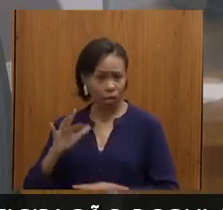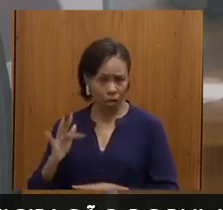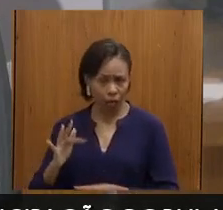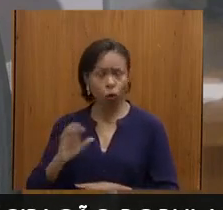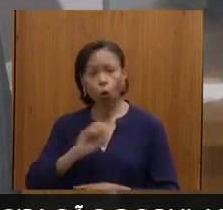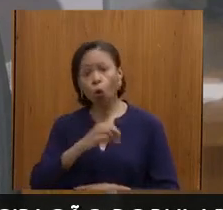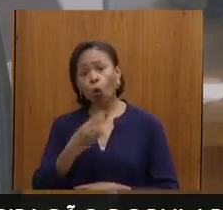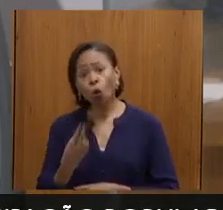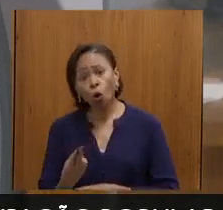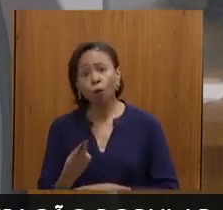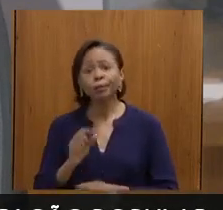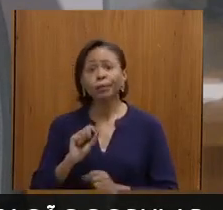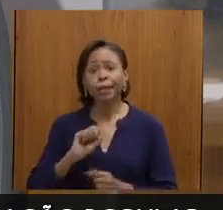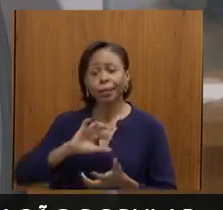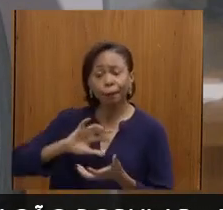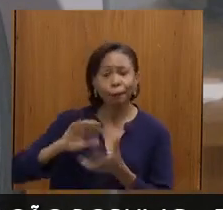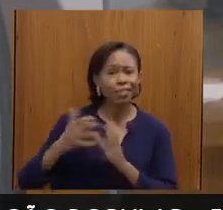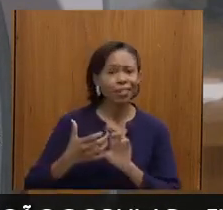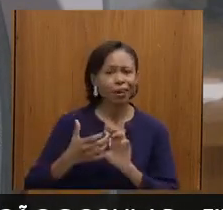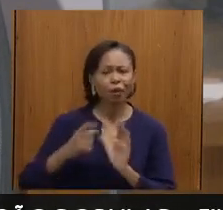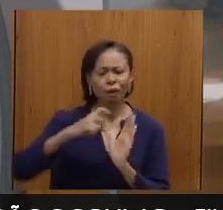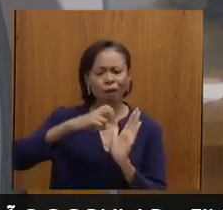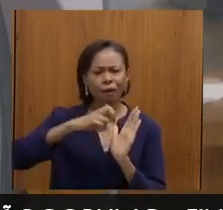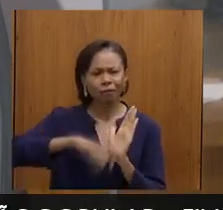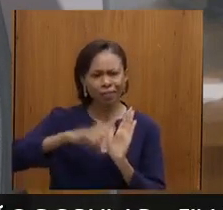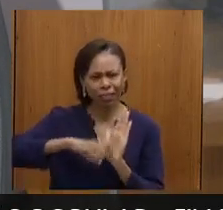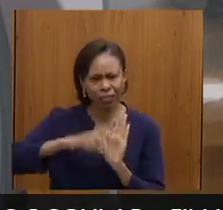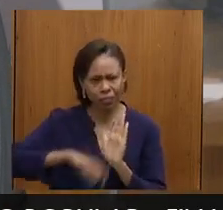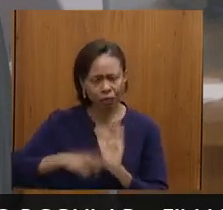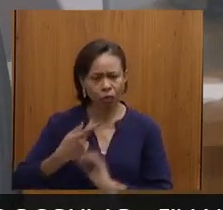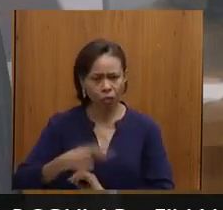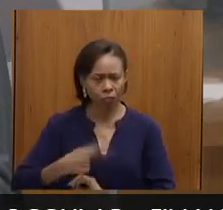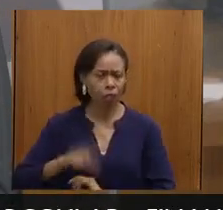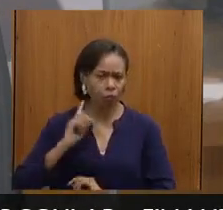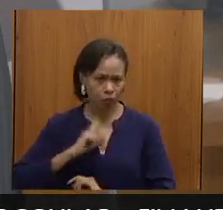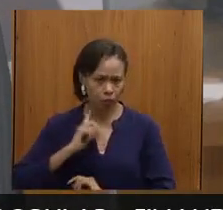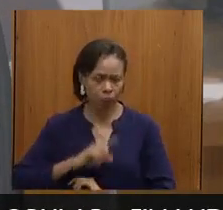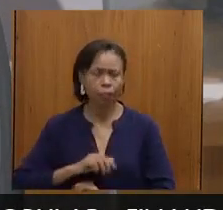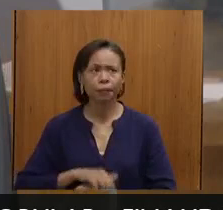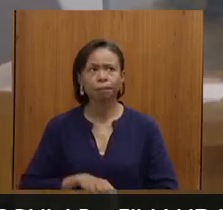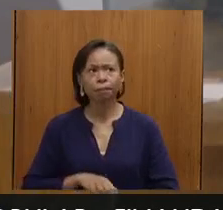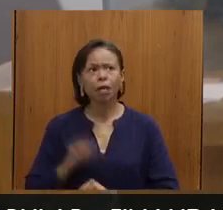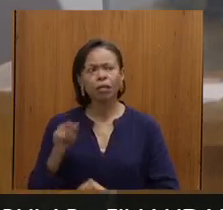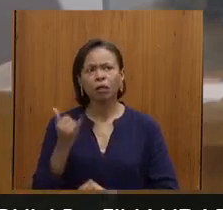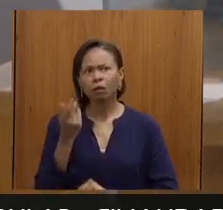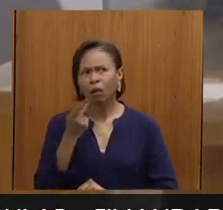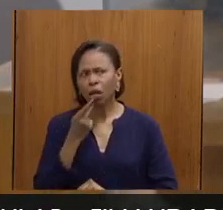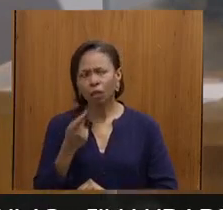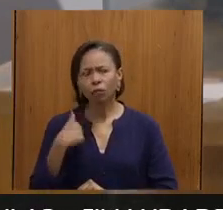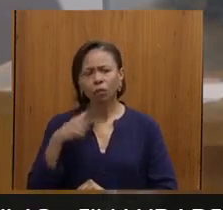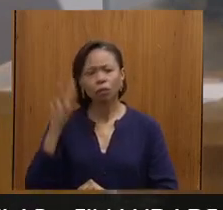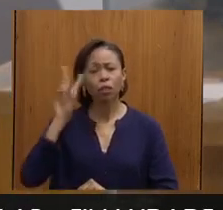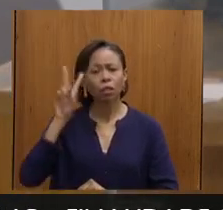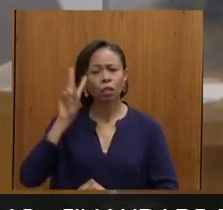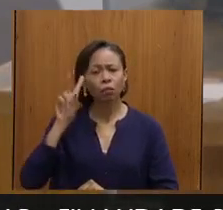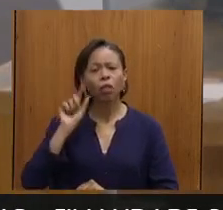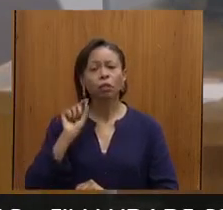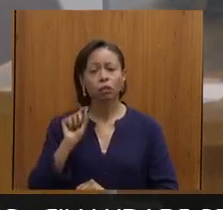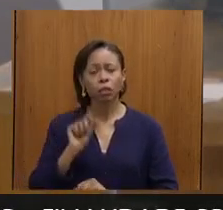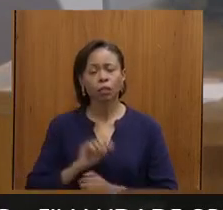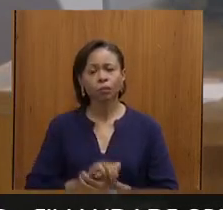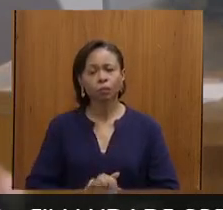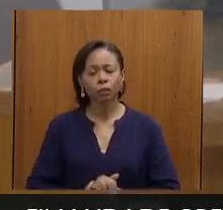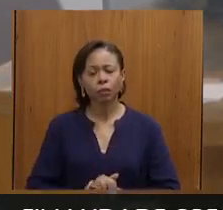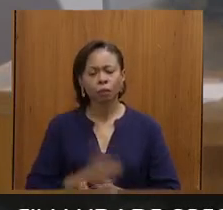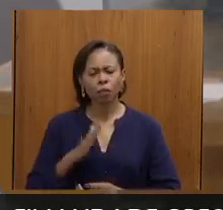recuperação fiscal em si do nosso Estado, enquanto o falava, eu me lembrava de que, há